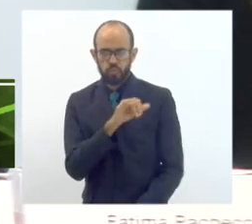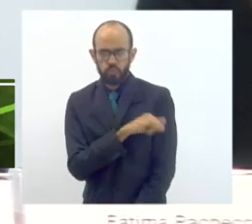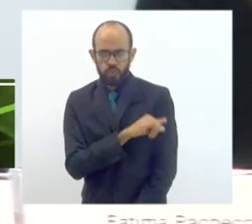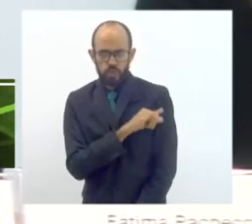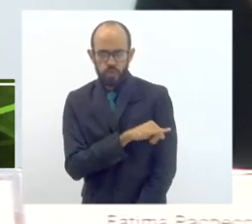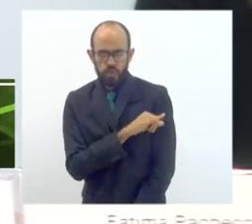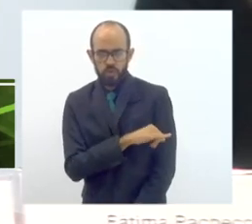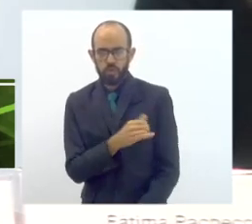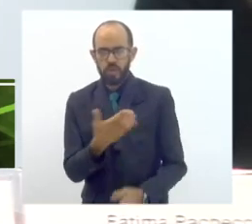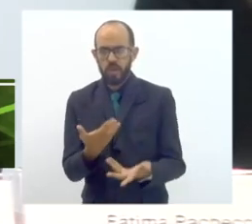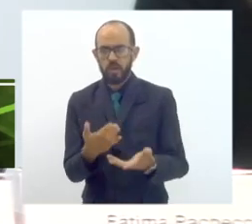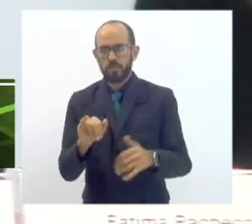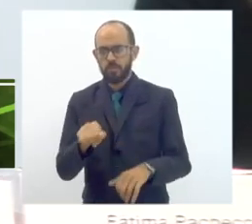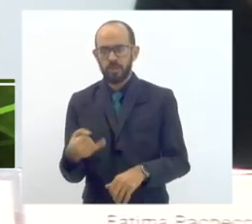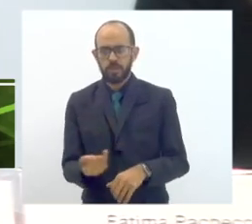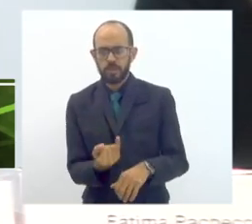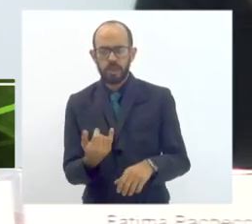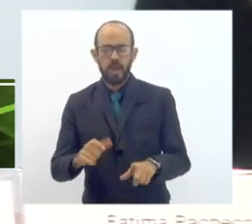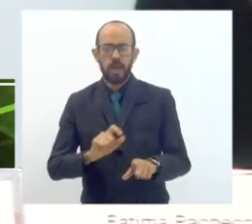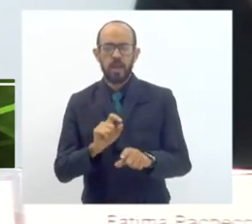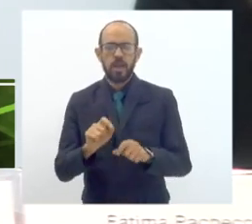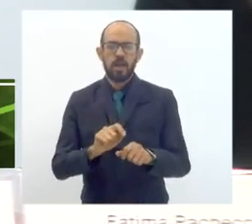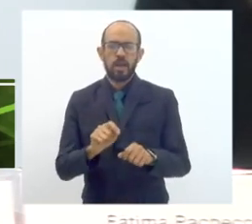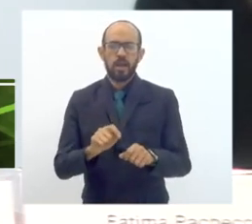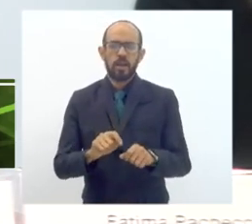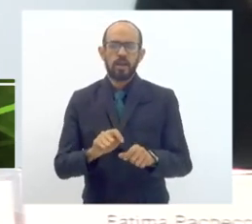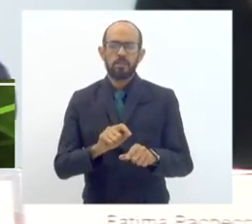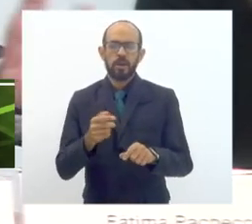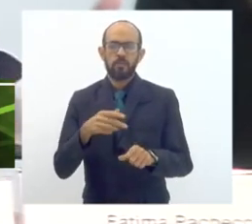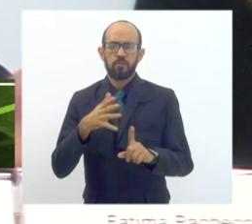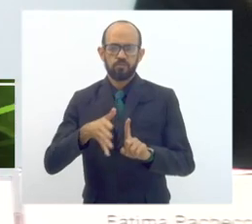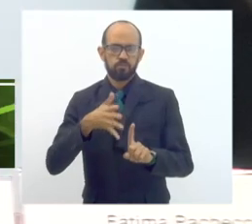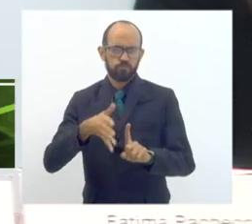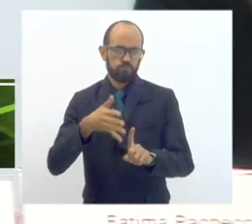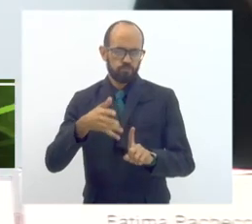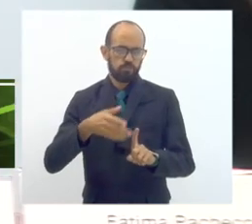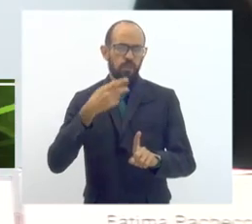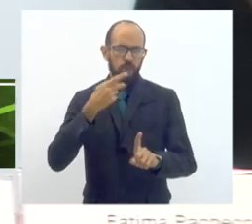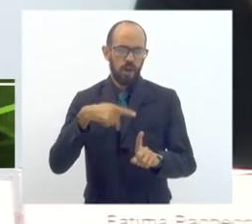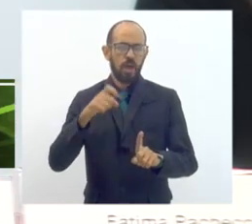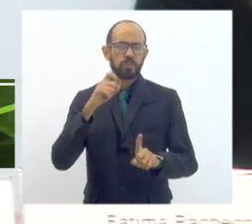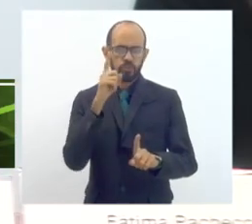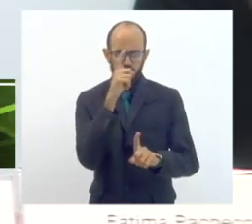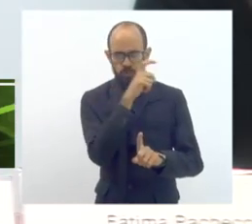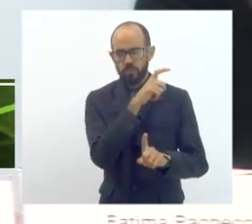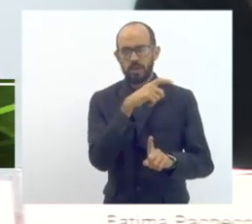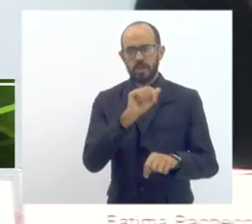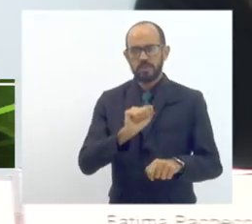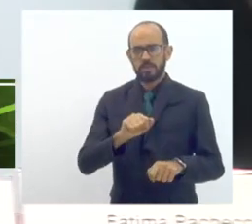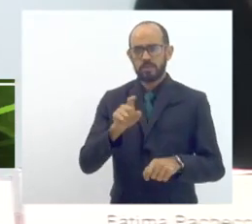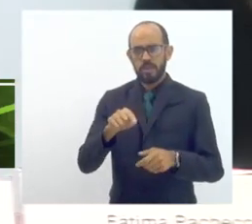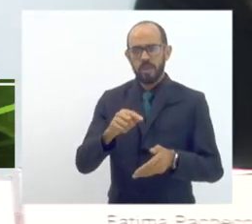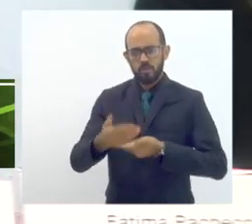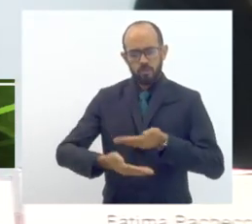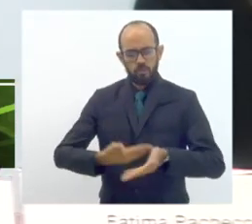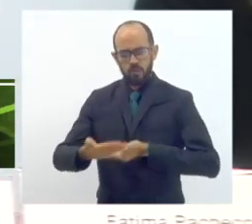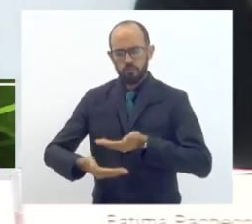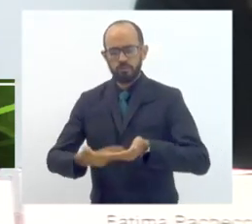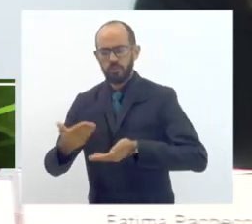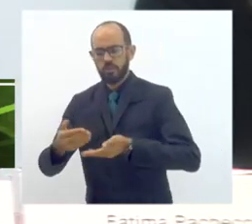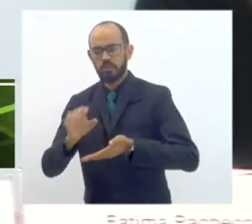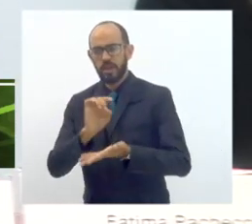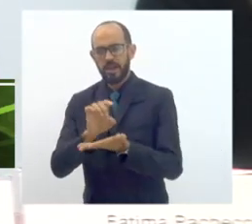dificuldades que a gente tem no nosso consórcio, com certeza, talvez vai replicar em alguns consórcios, é o envolvimento dos